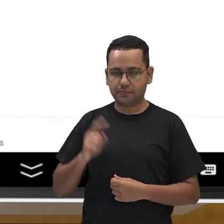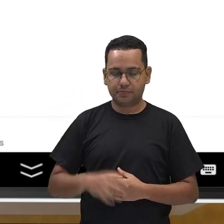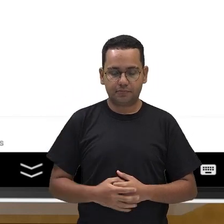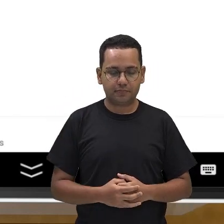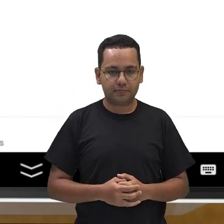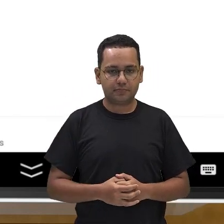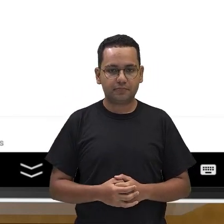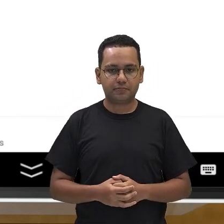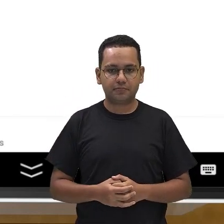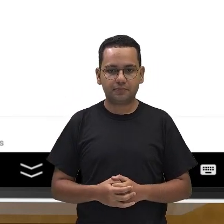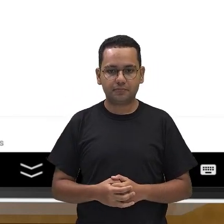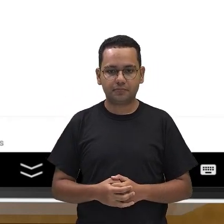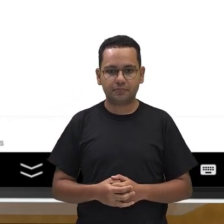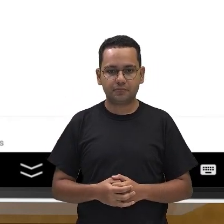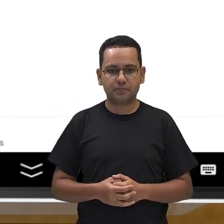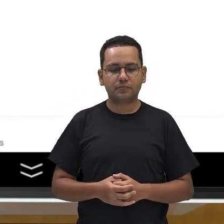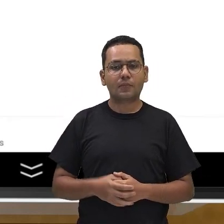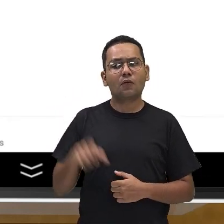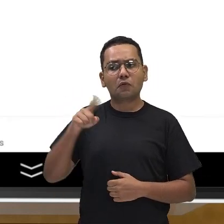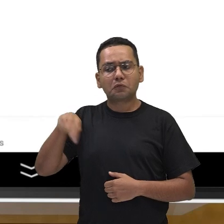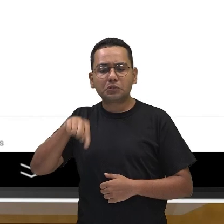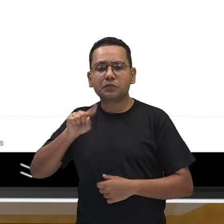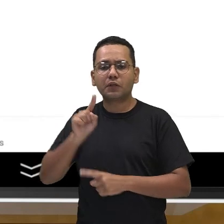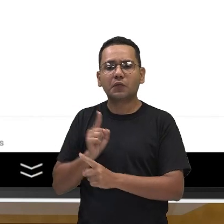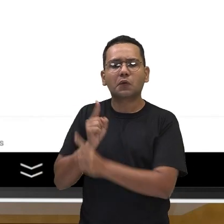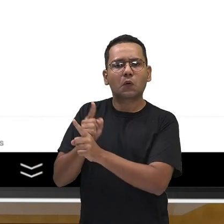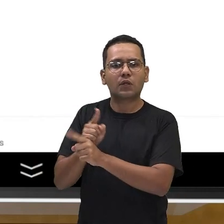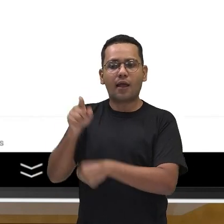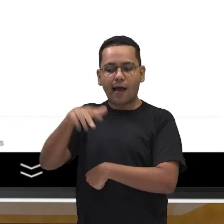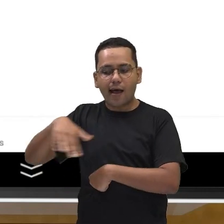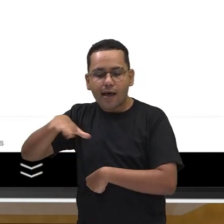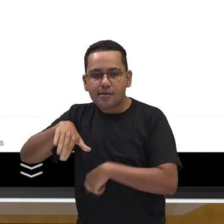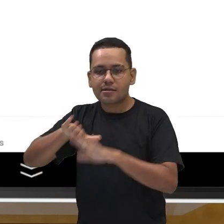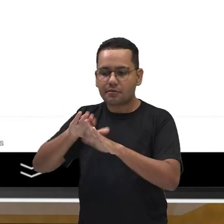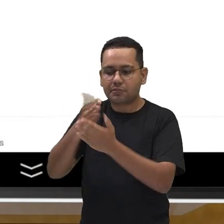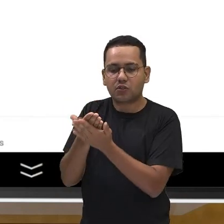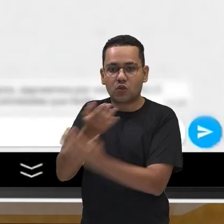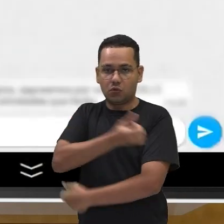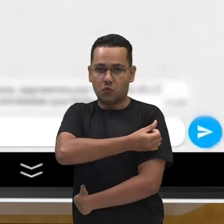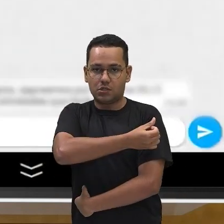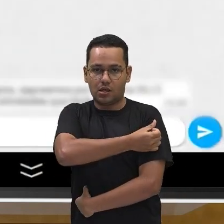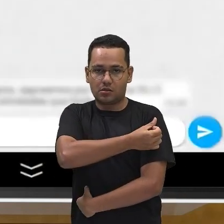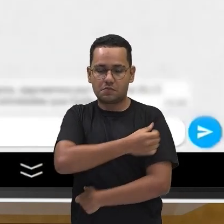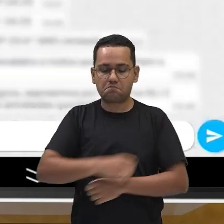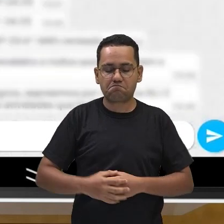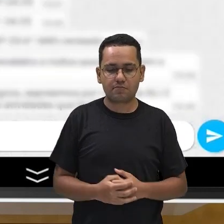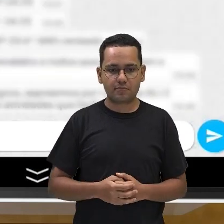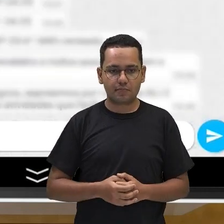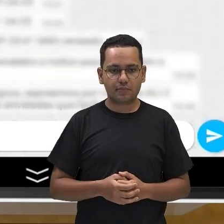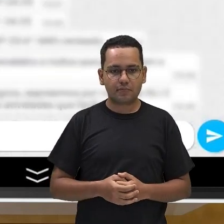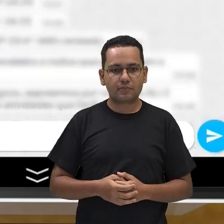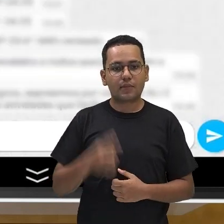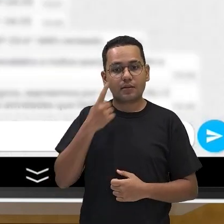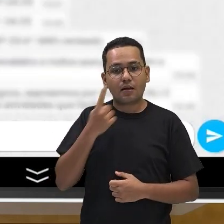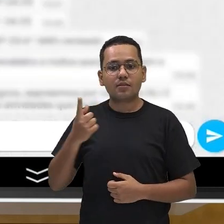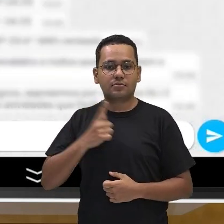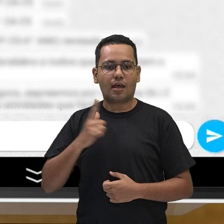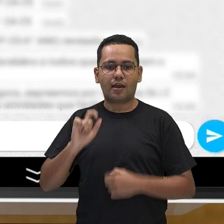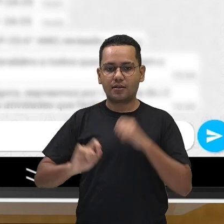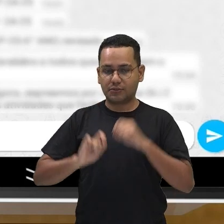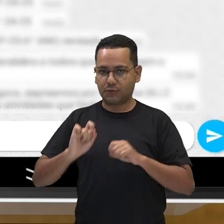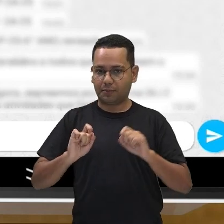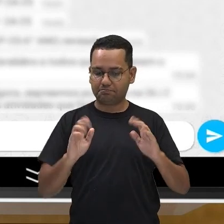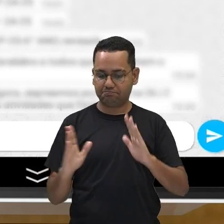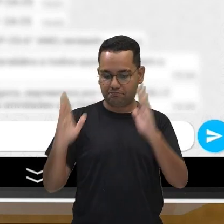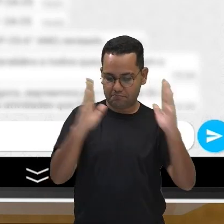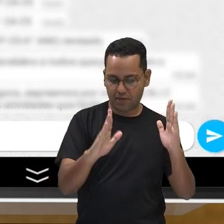SEDUC-AMEF6, você é direcionado para as aulas do 6º ano. Ao acessar o canal, você verá essa tela. Do lado esquerdo